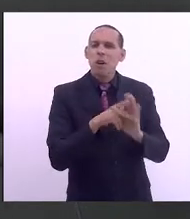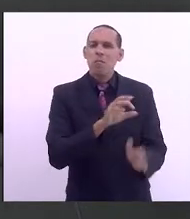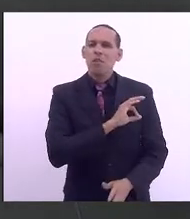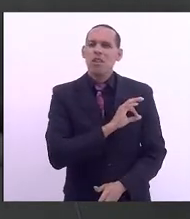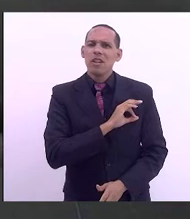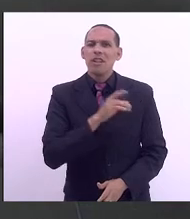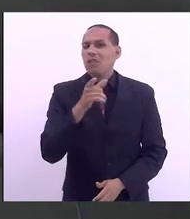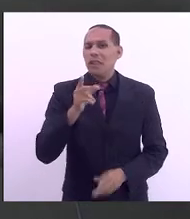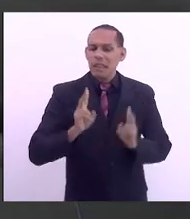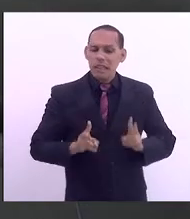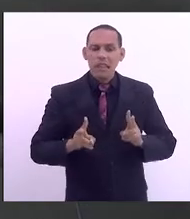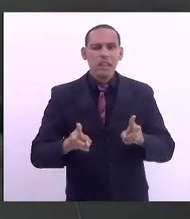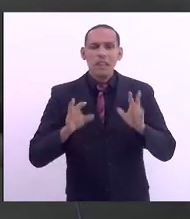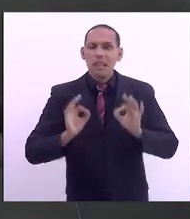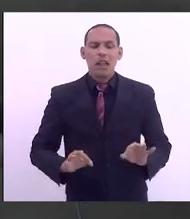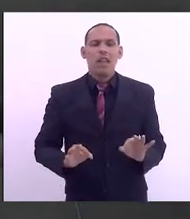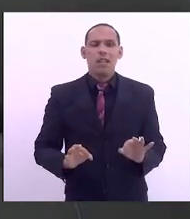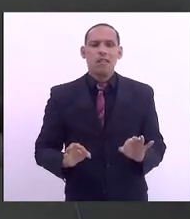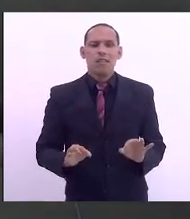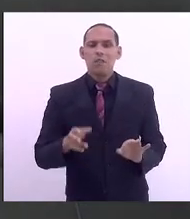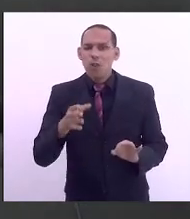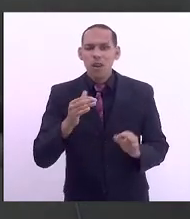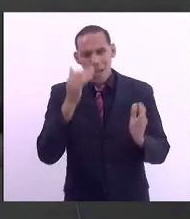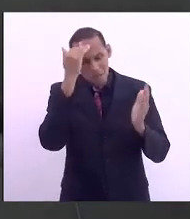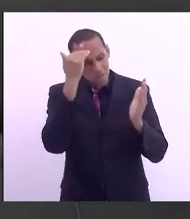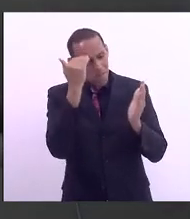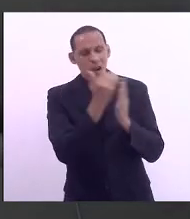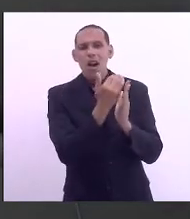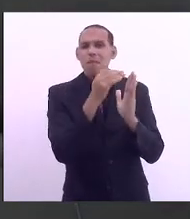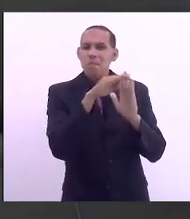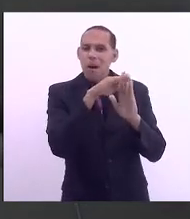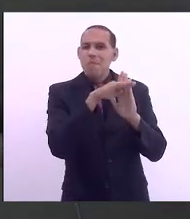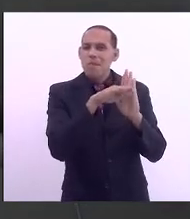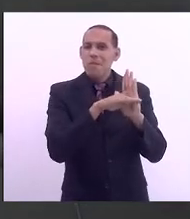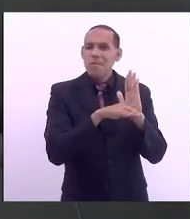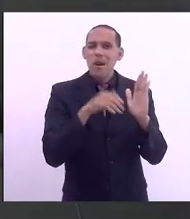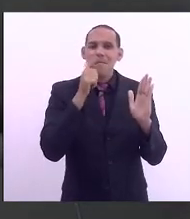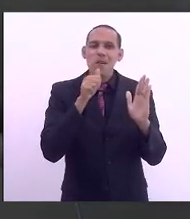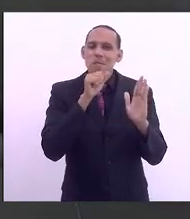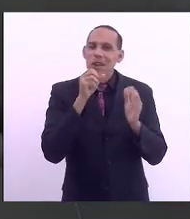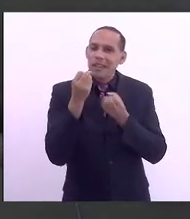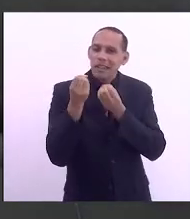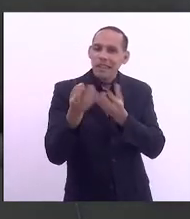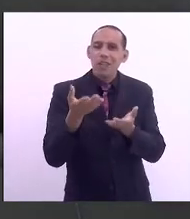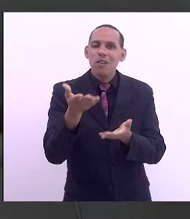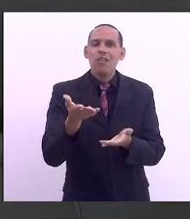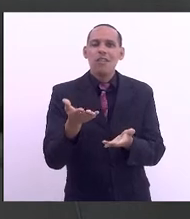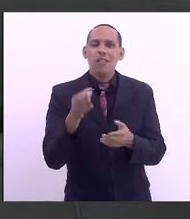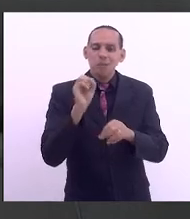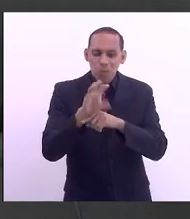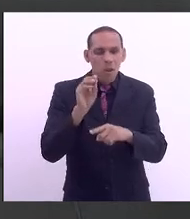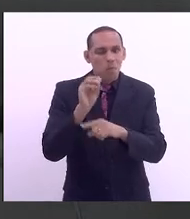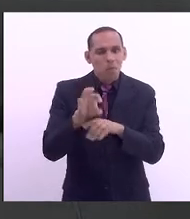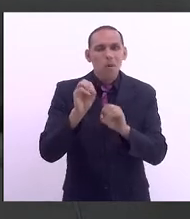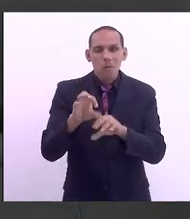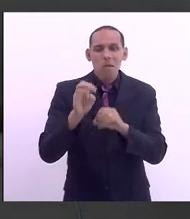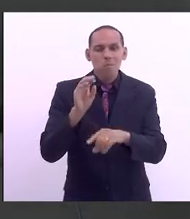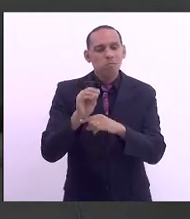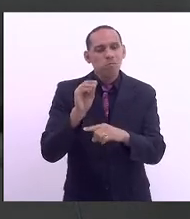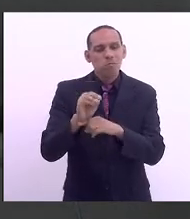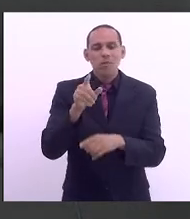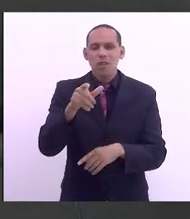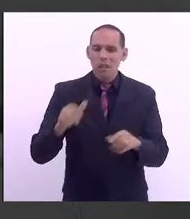sempre agiu pelo certo, se você sempre seguiu todas as orientações que sua mãe te deu e lutou muito para ser um